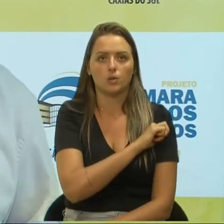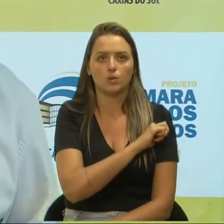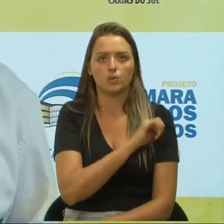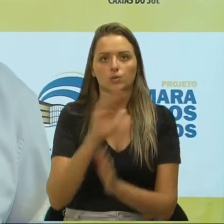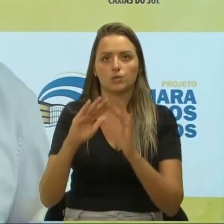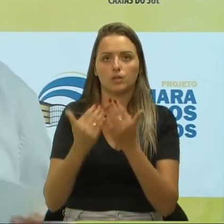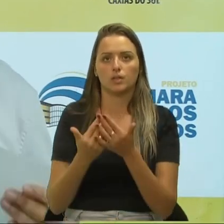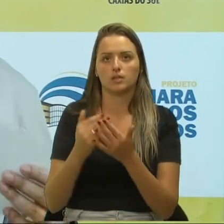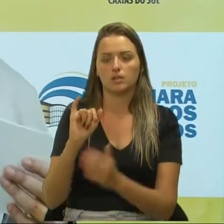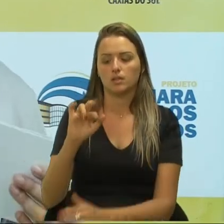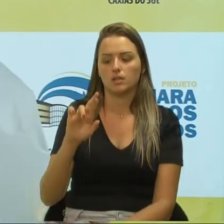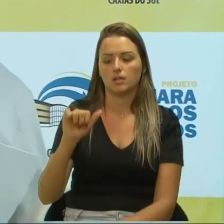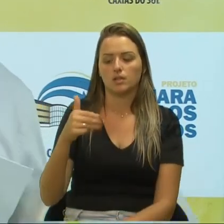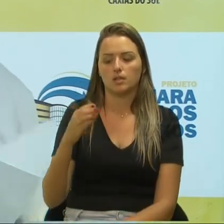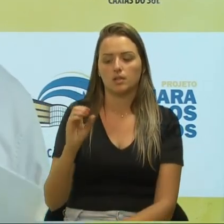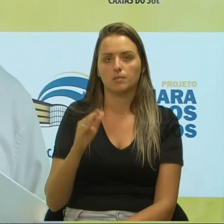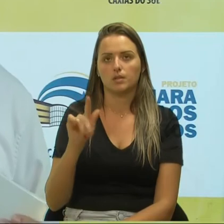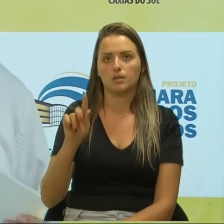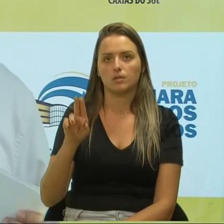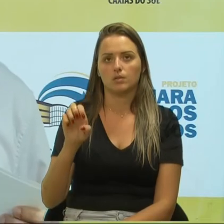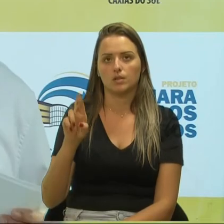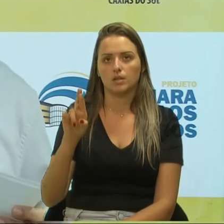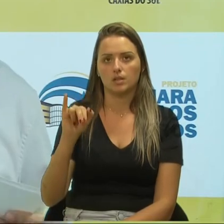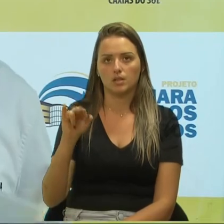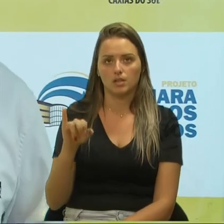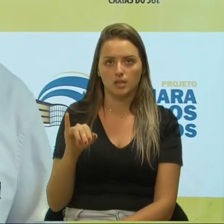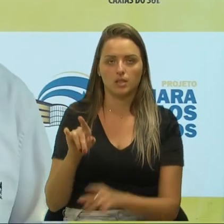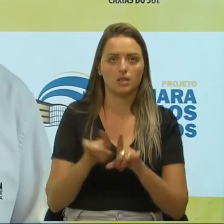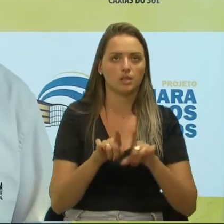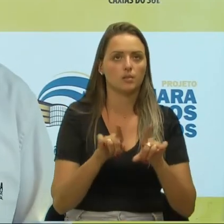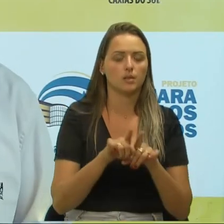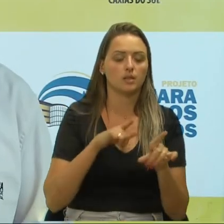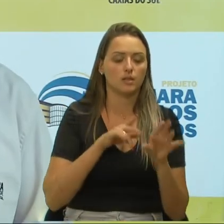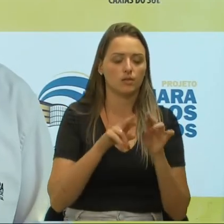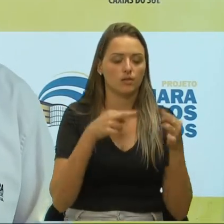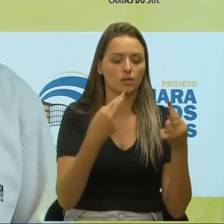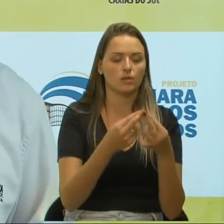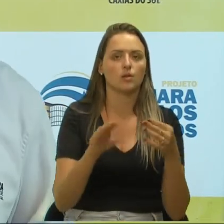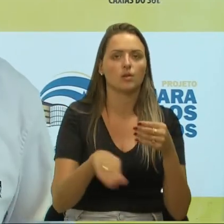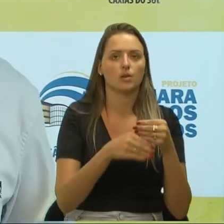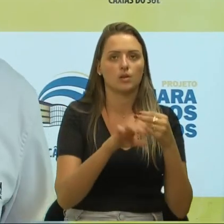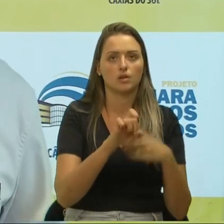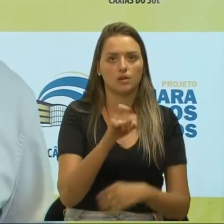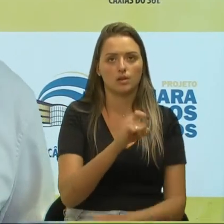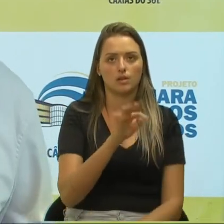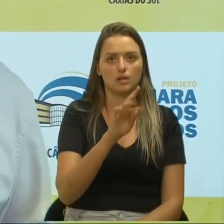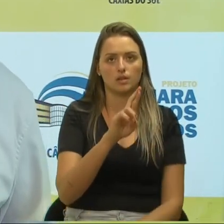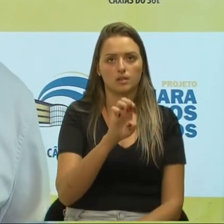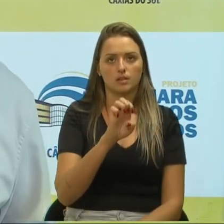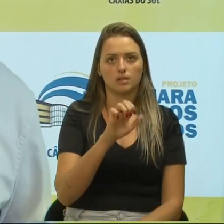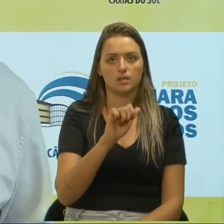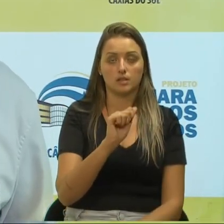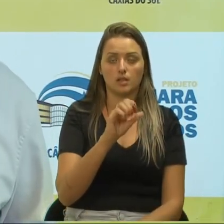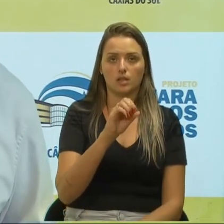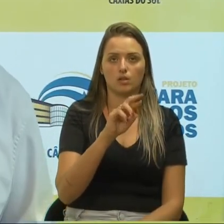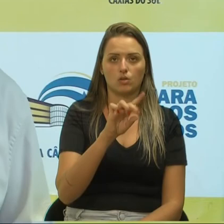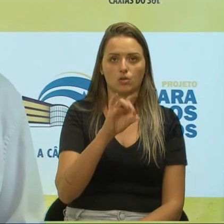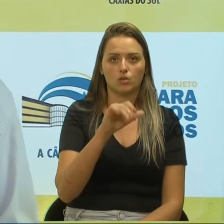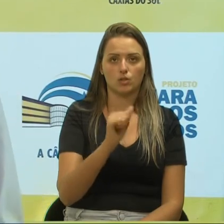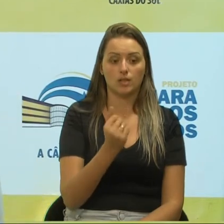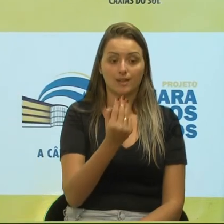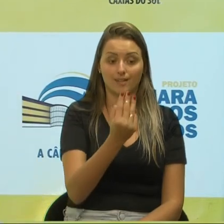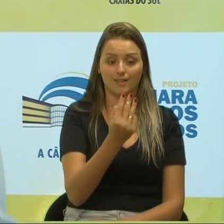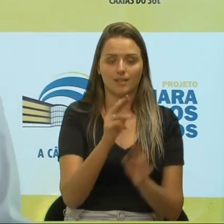Irmão Guerini. Também tivemos sessão extraordinária na manhã desta terça-feira, tivemos três sessões extraordinárias, na